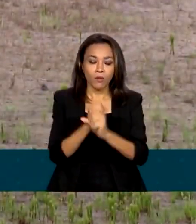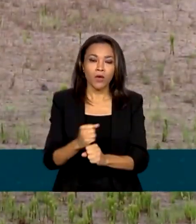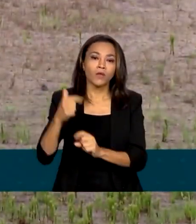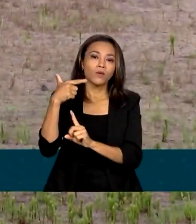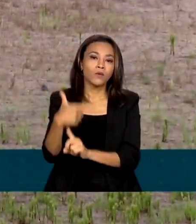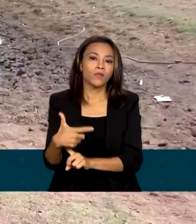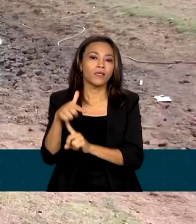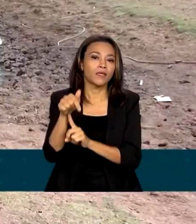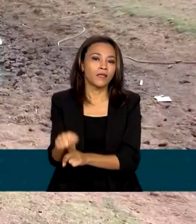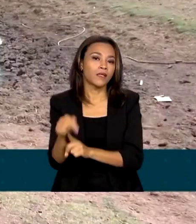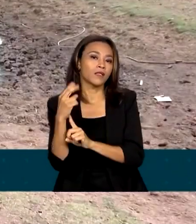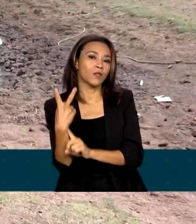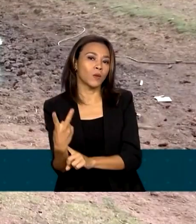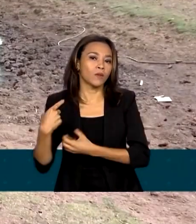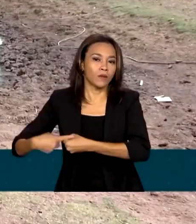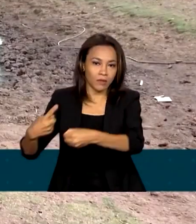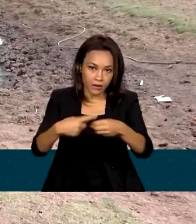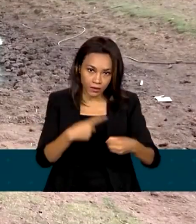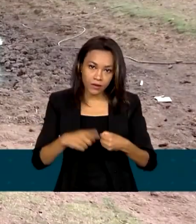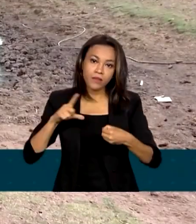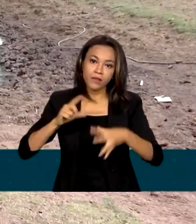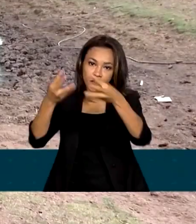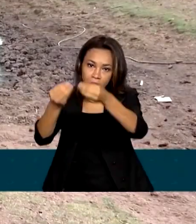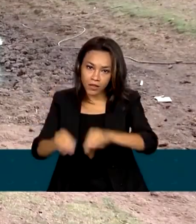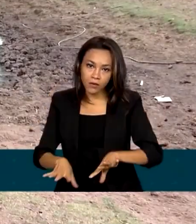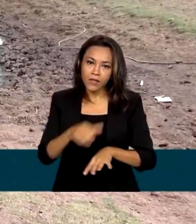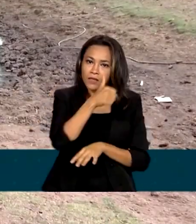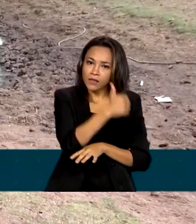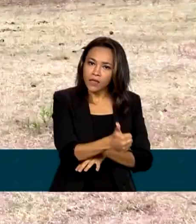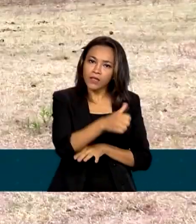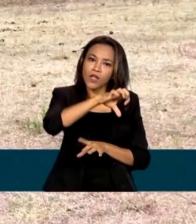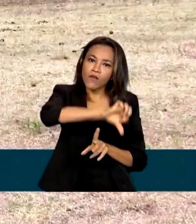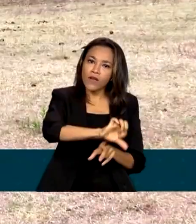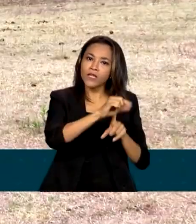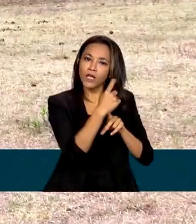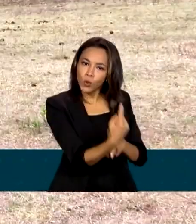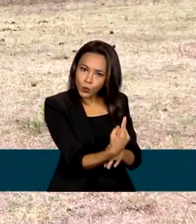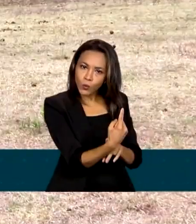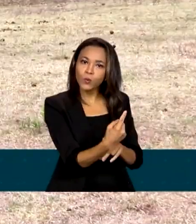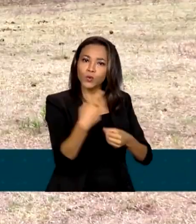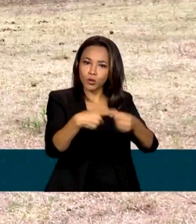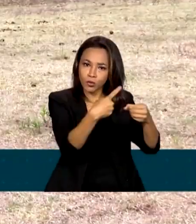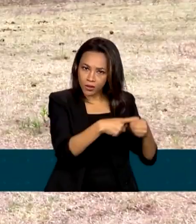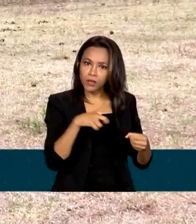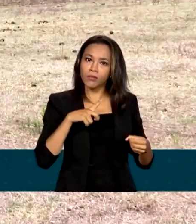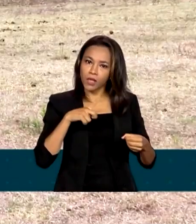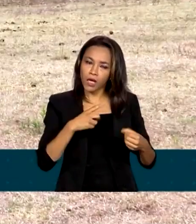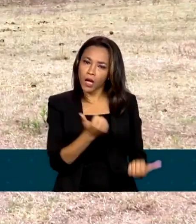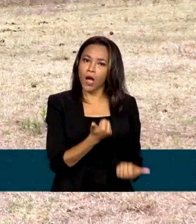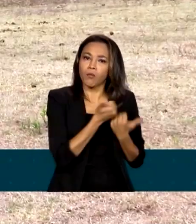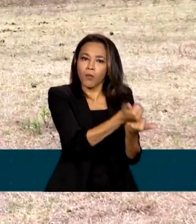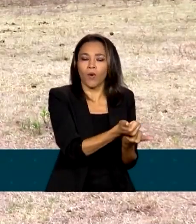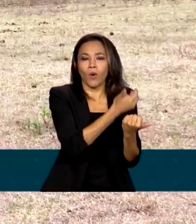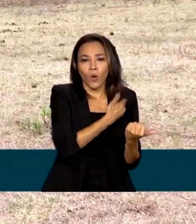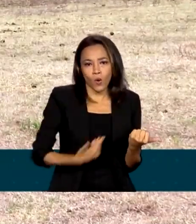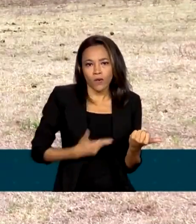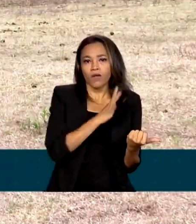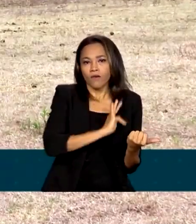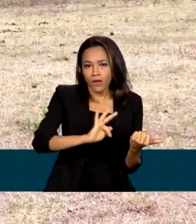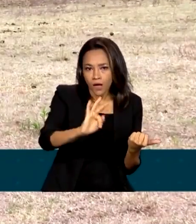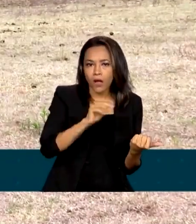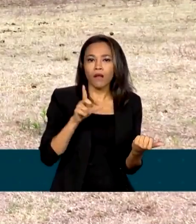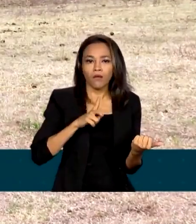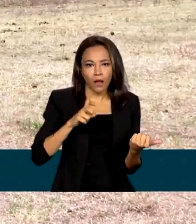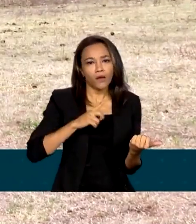municípios gaúchos foram afetados. 191 deles têm reconhecimento federal da situação de emergência